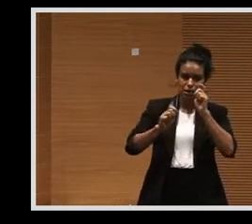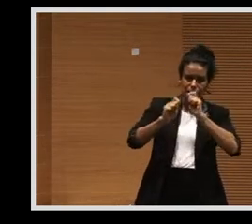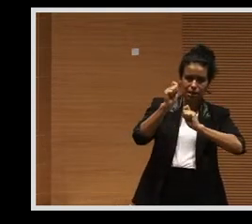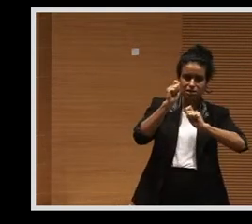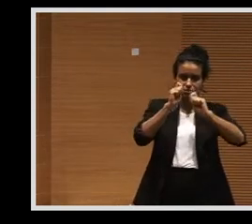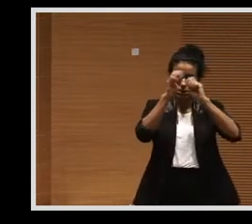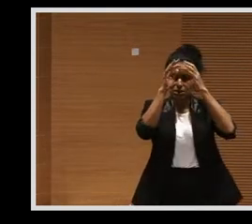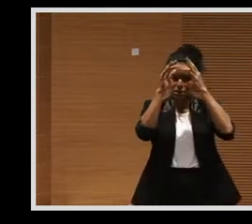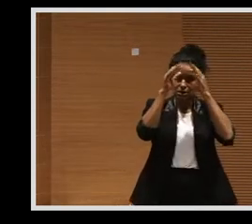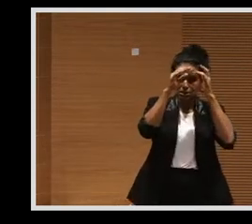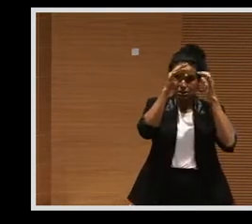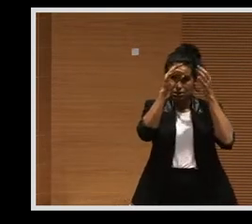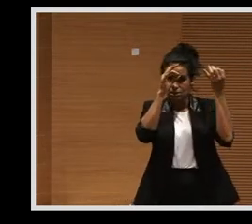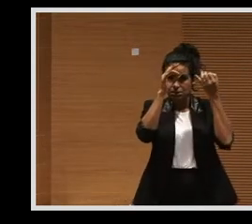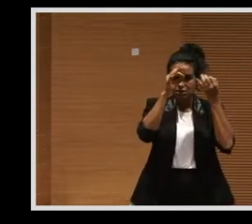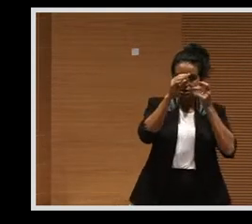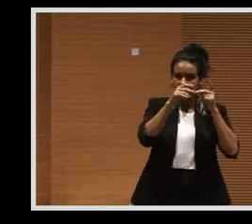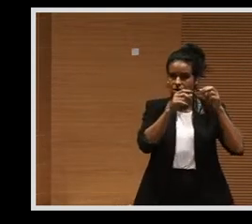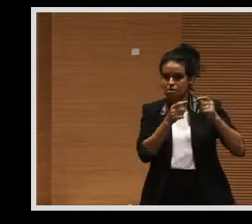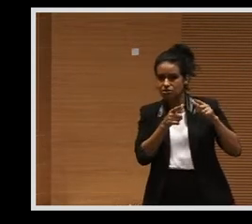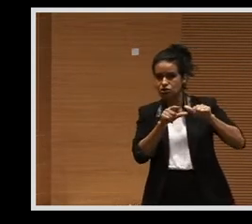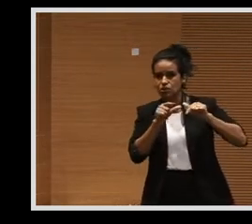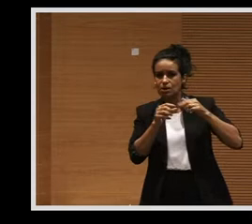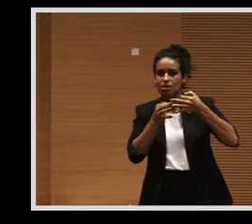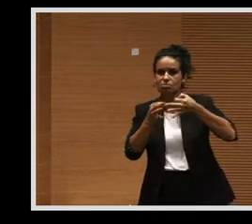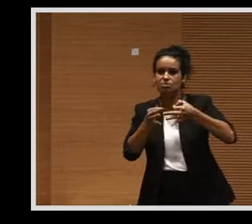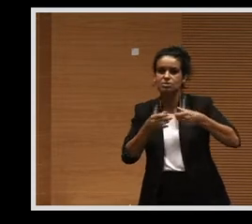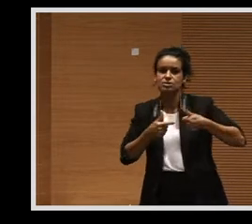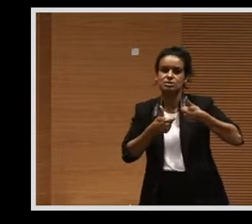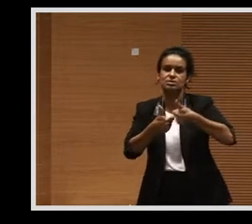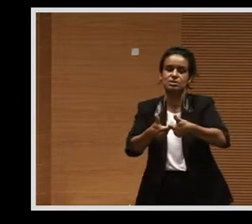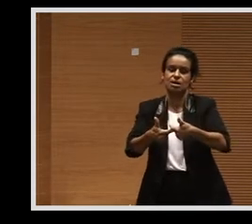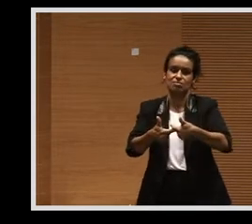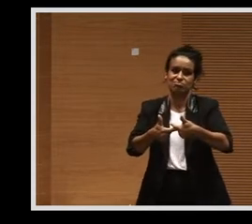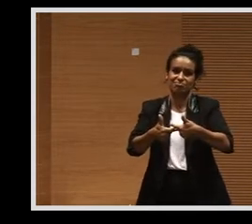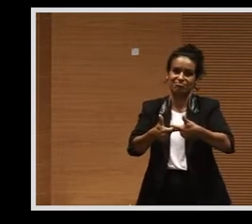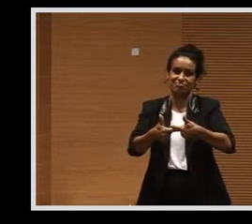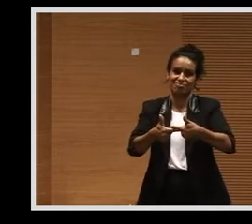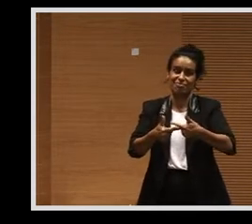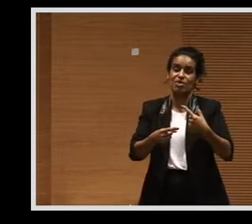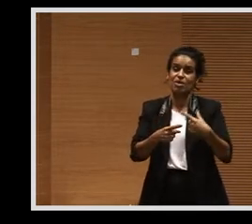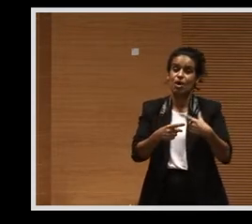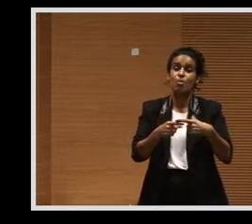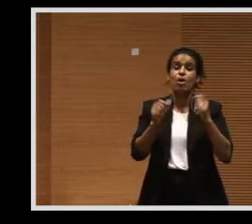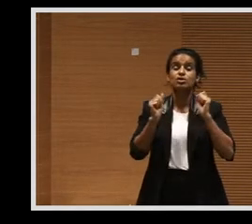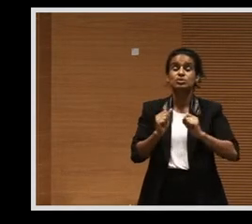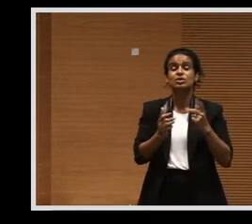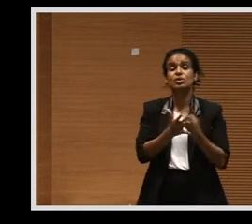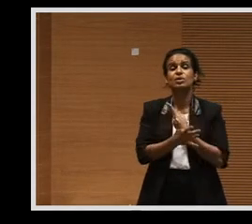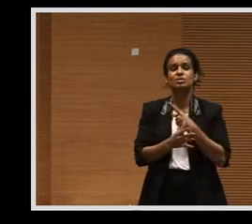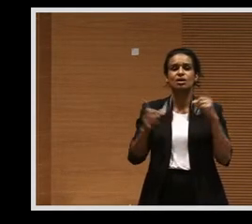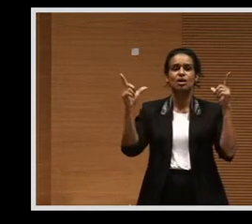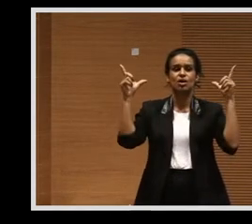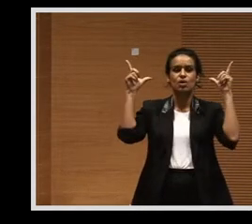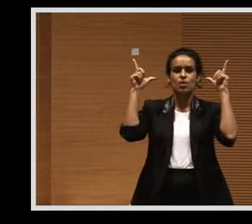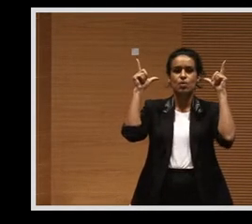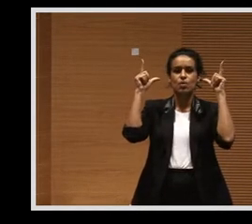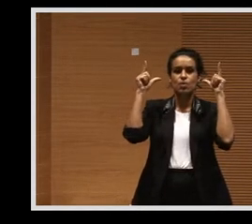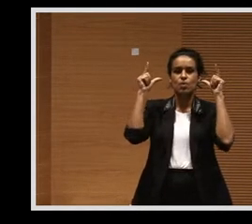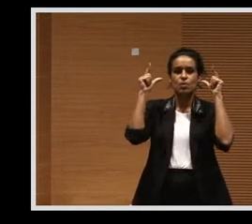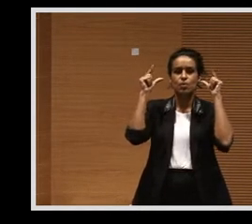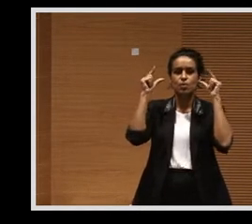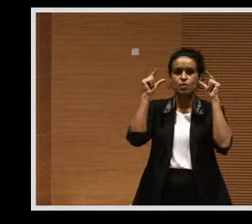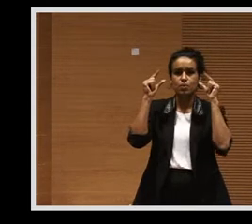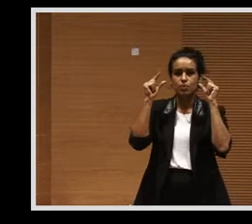vão estar ali em doses muito baixas. Então, dividir contigo, eu acho que era isso. Assim, pedir desculpa essa